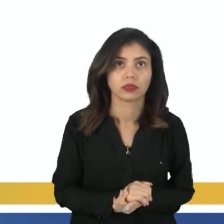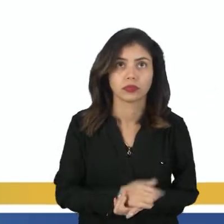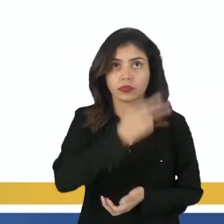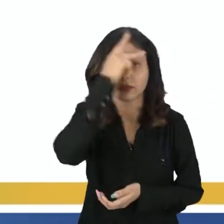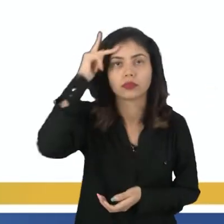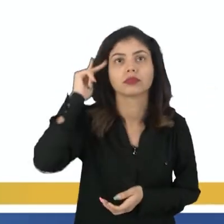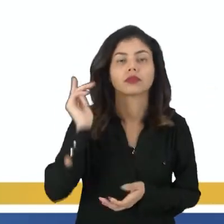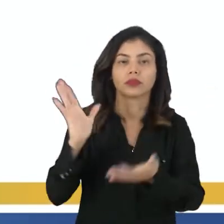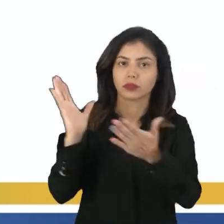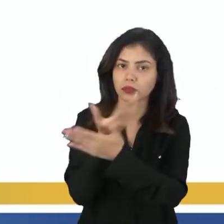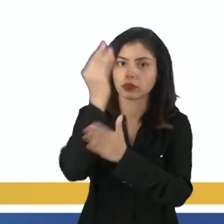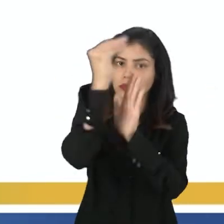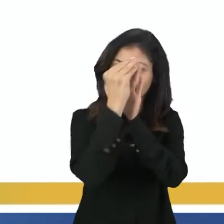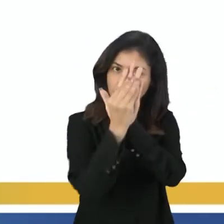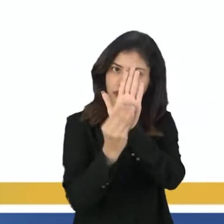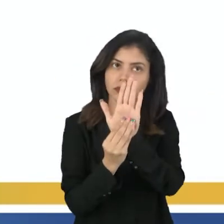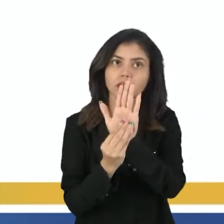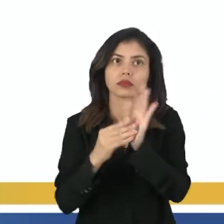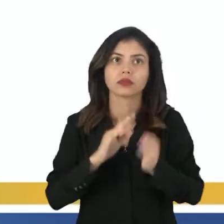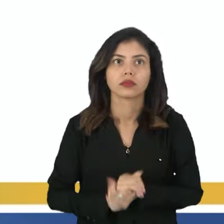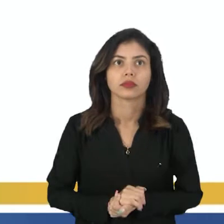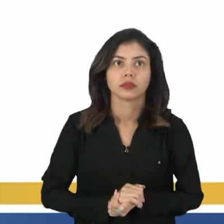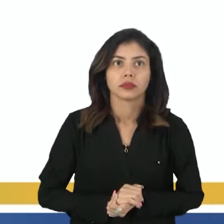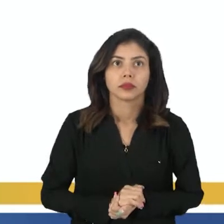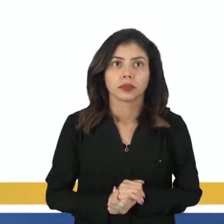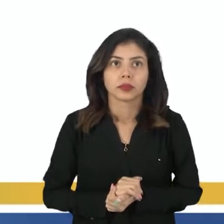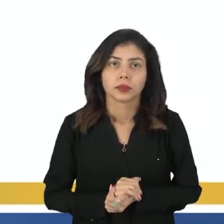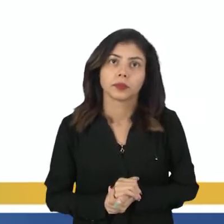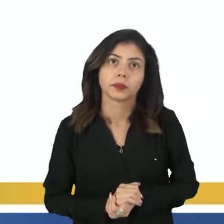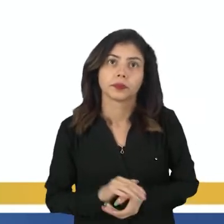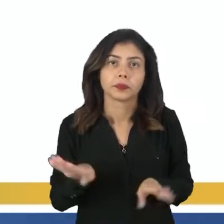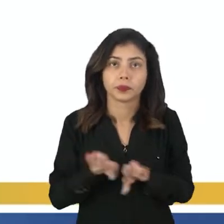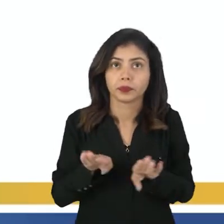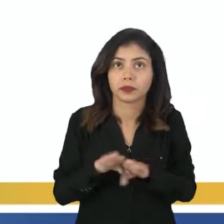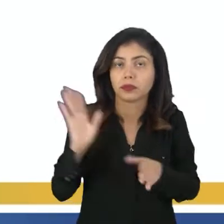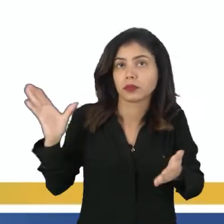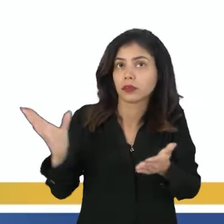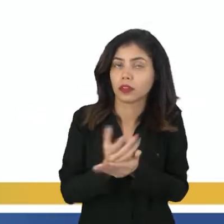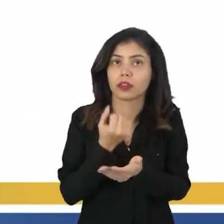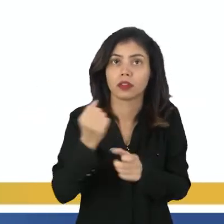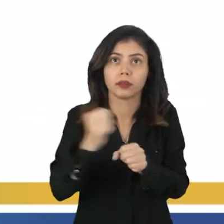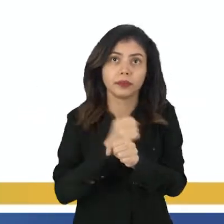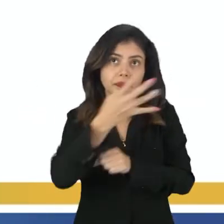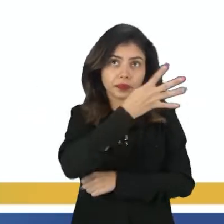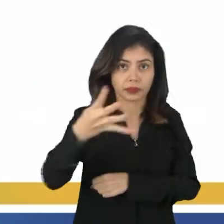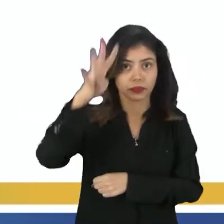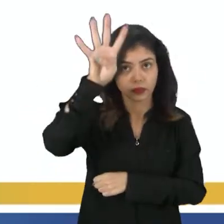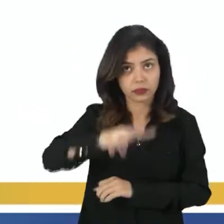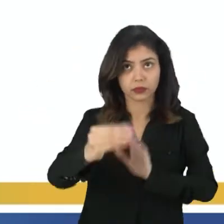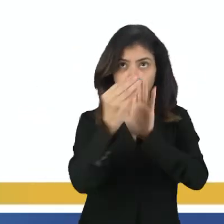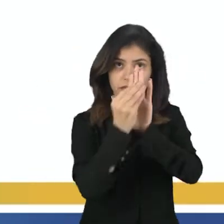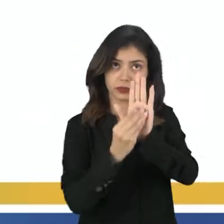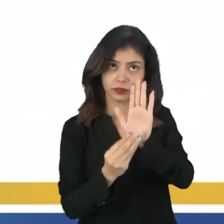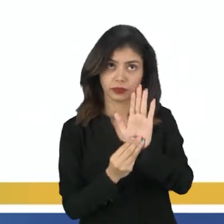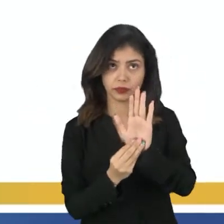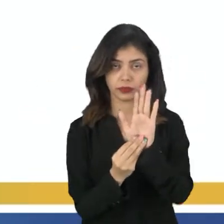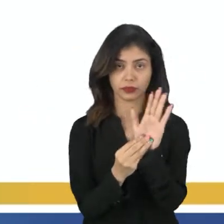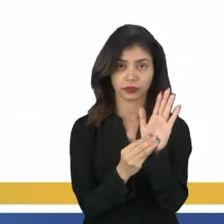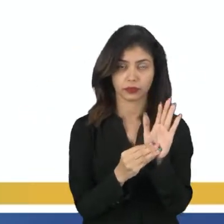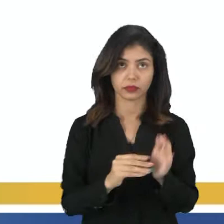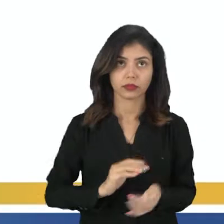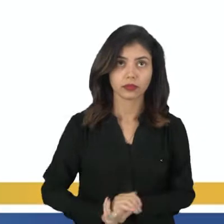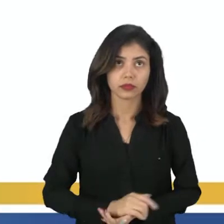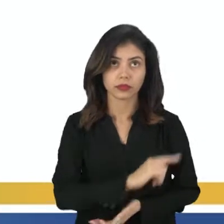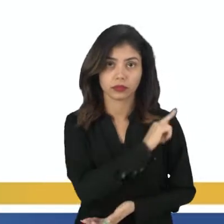são pessoas que coletam esses dados. A estatística originou-se com a coleta e construção de tabelas